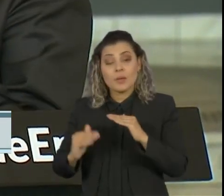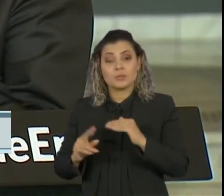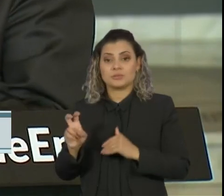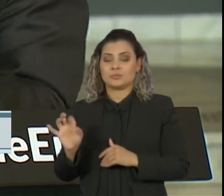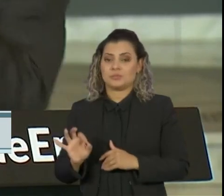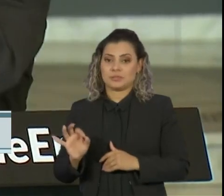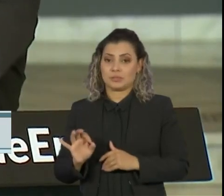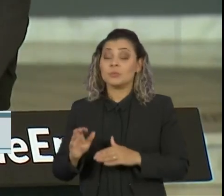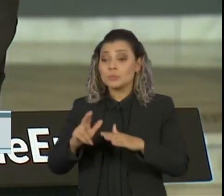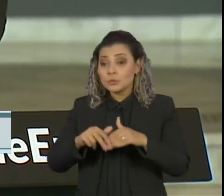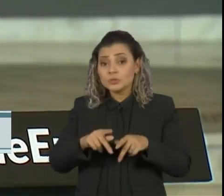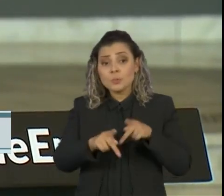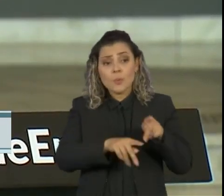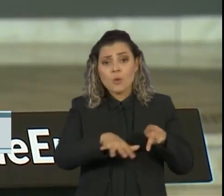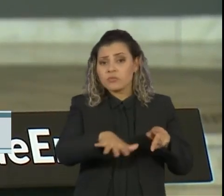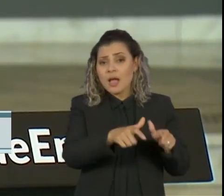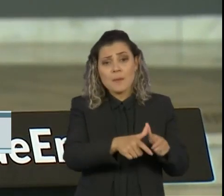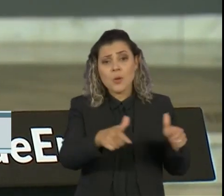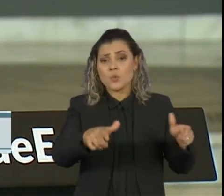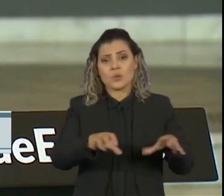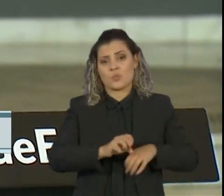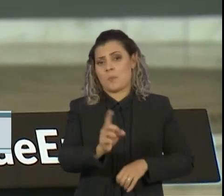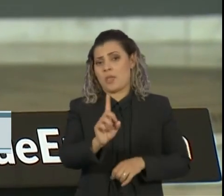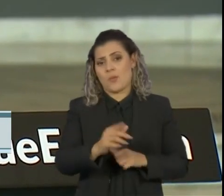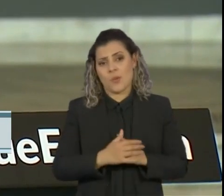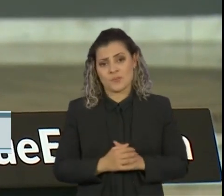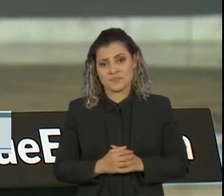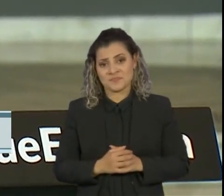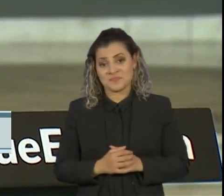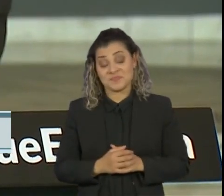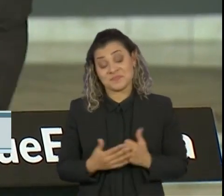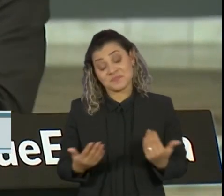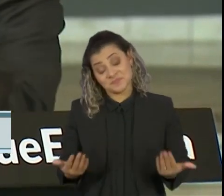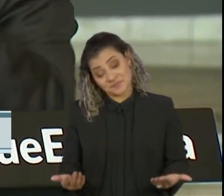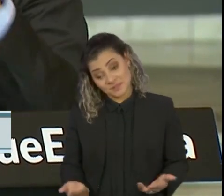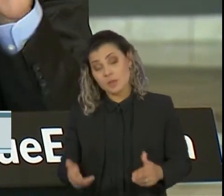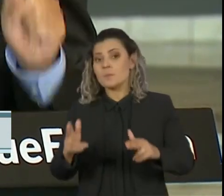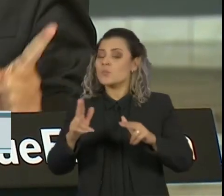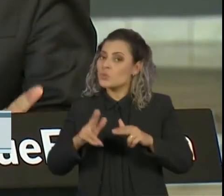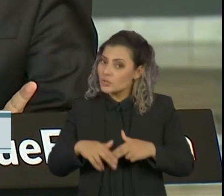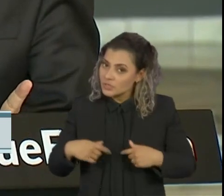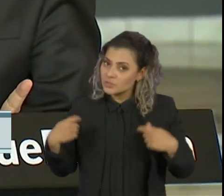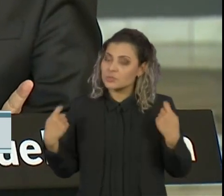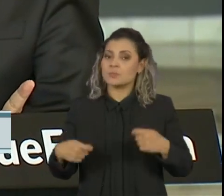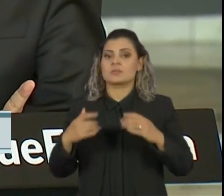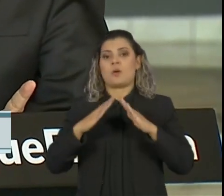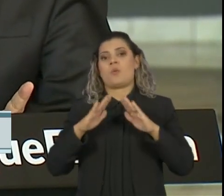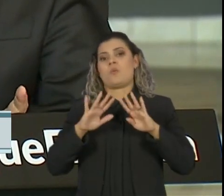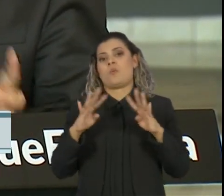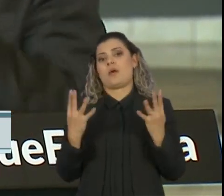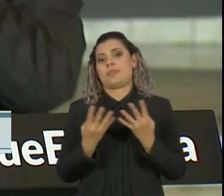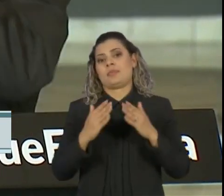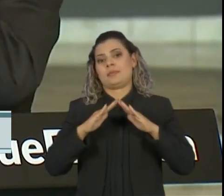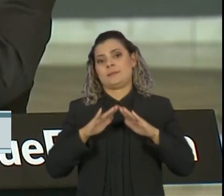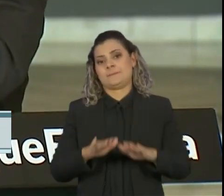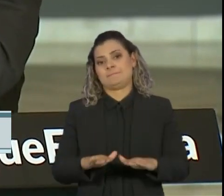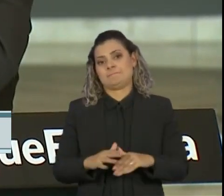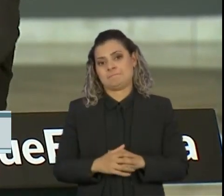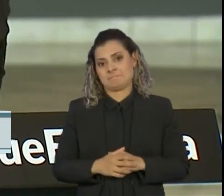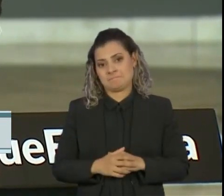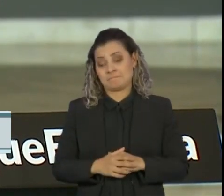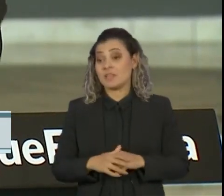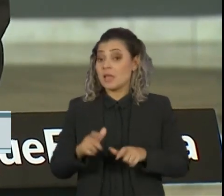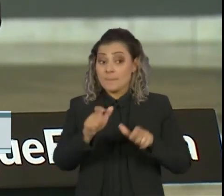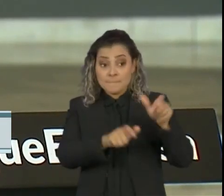de pessoas suscetíveis. Daí a necessidade de manutenção da quarentena. Quer dizer, essas